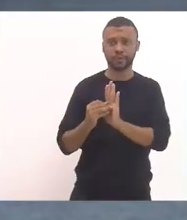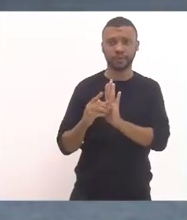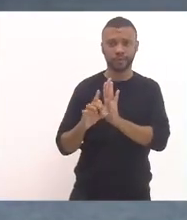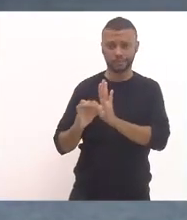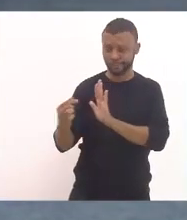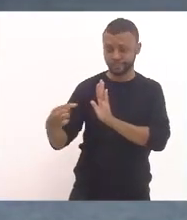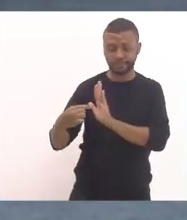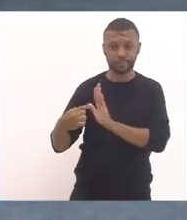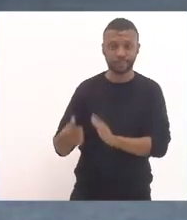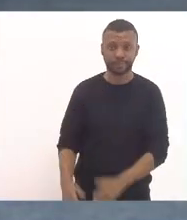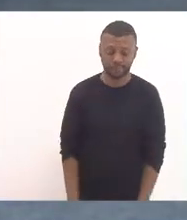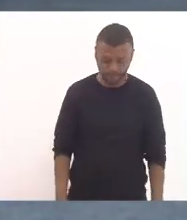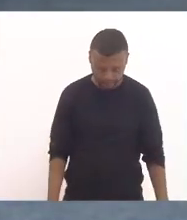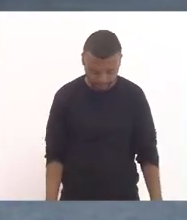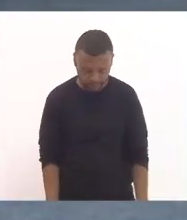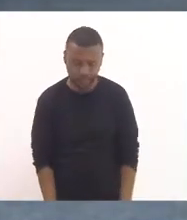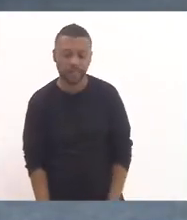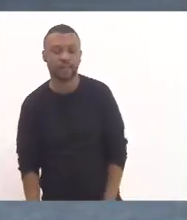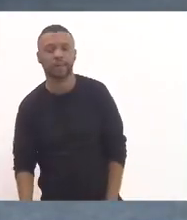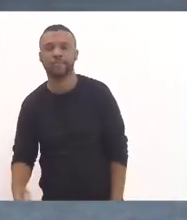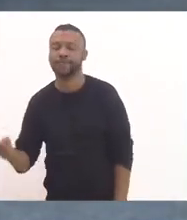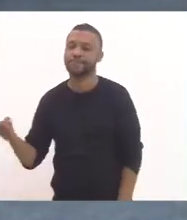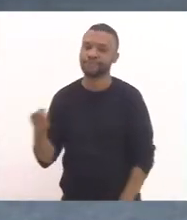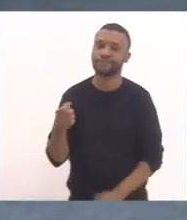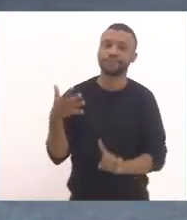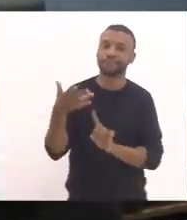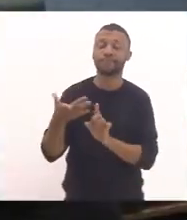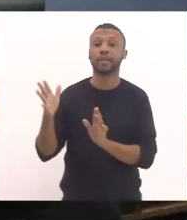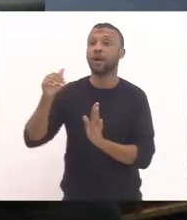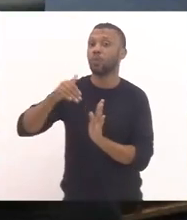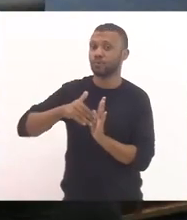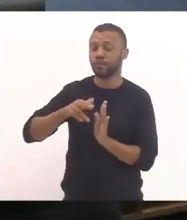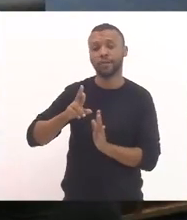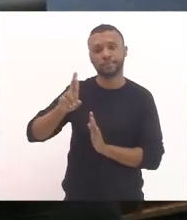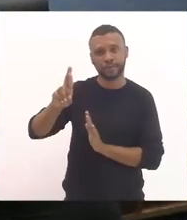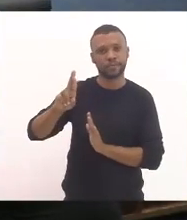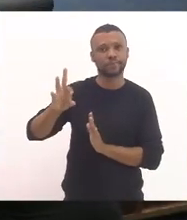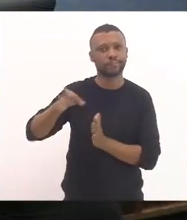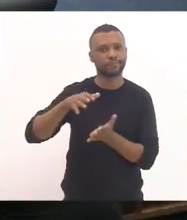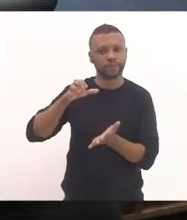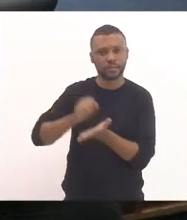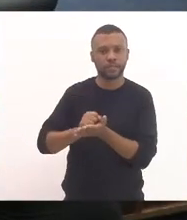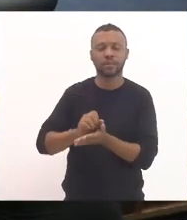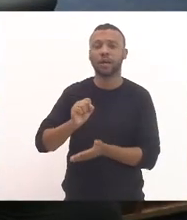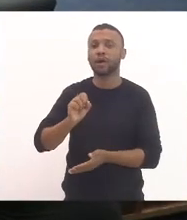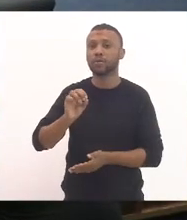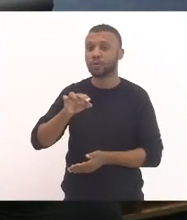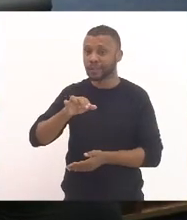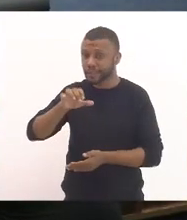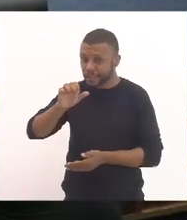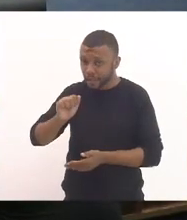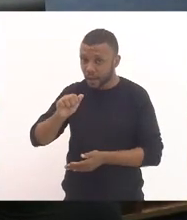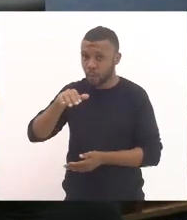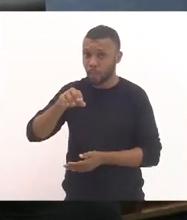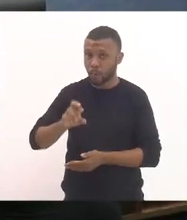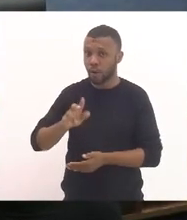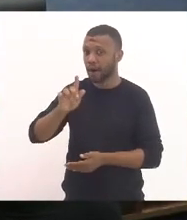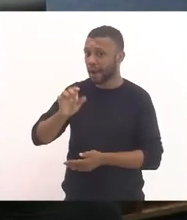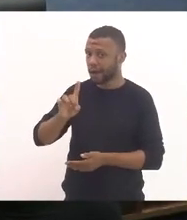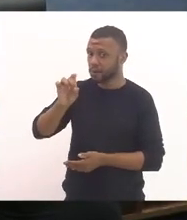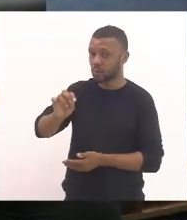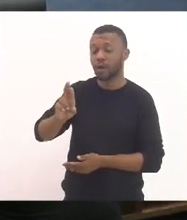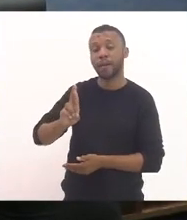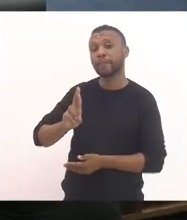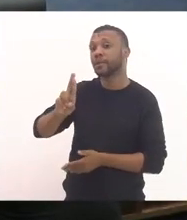bem passar a palavra para a última representação escrita senhora Sônia Morgado de representante